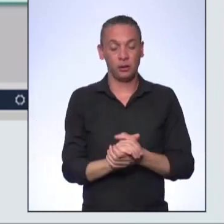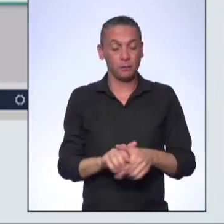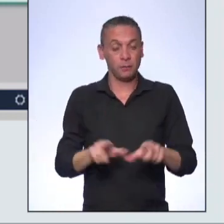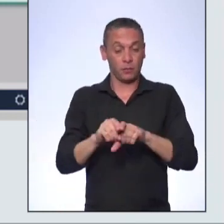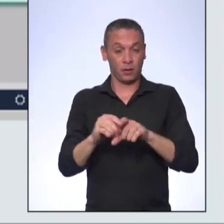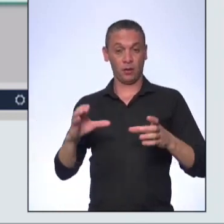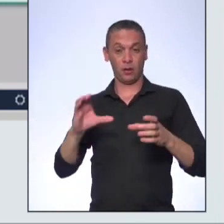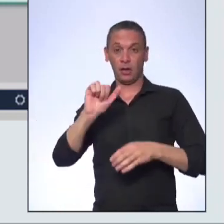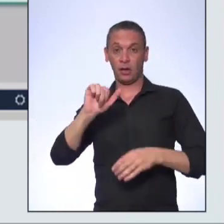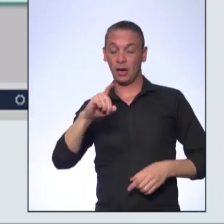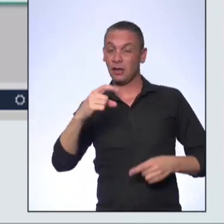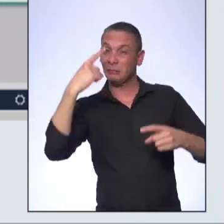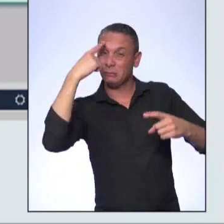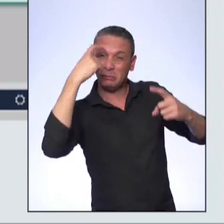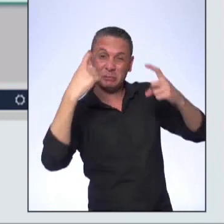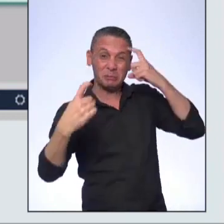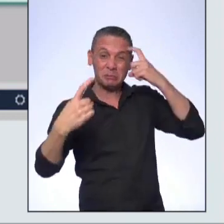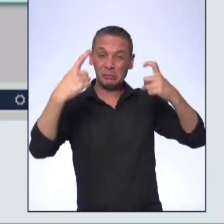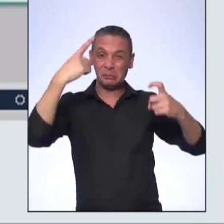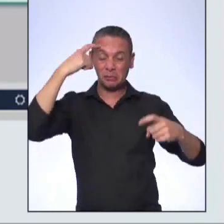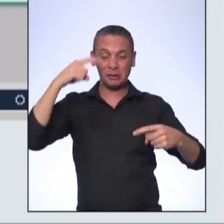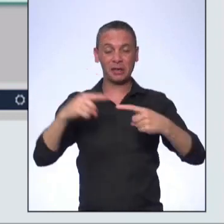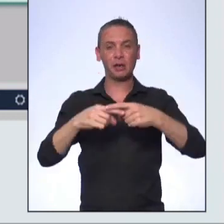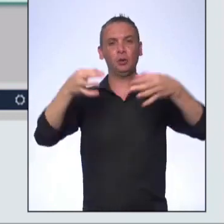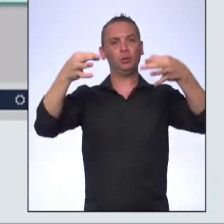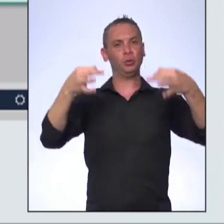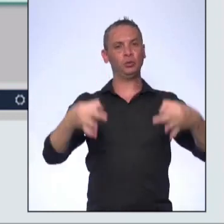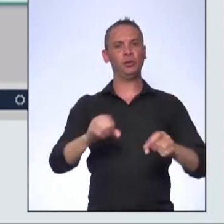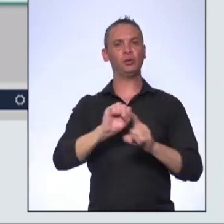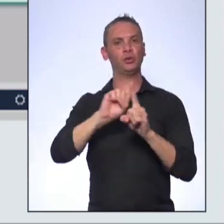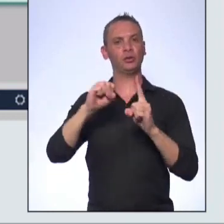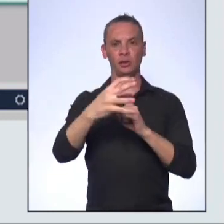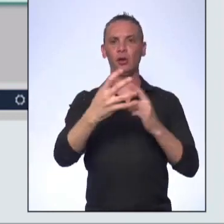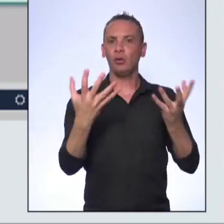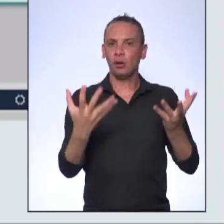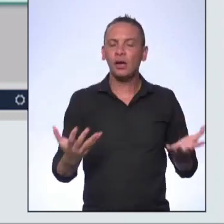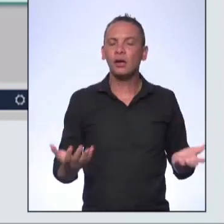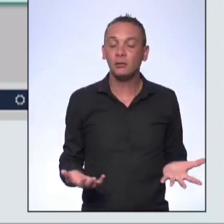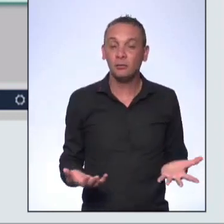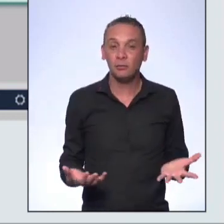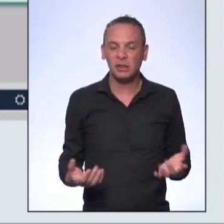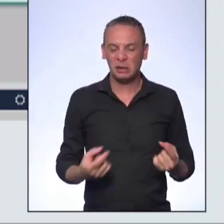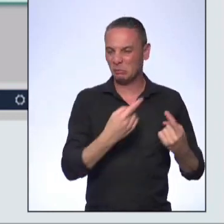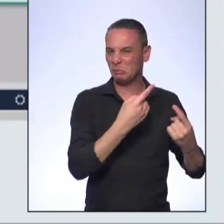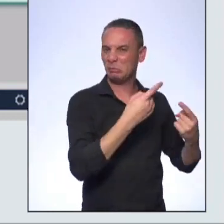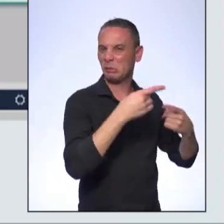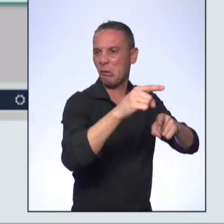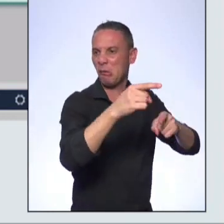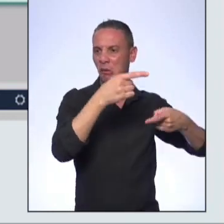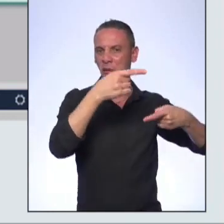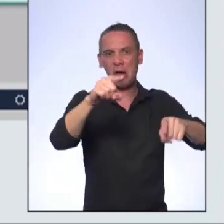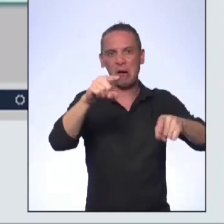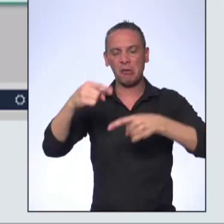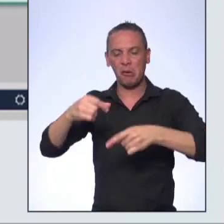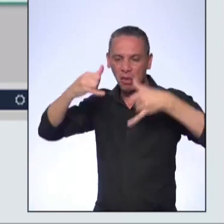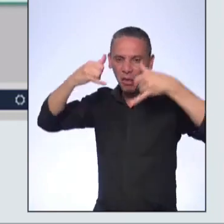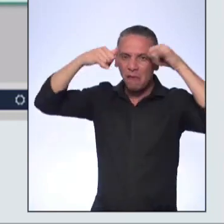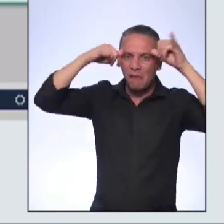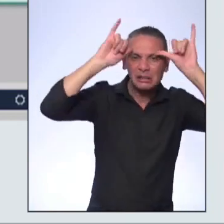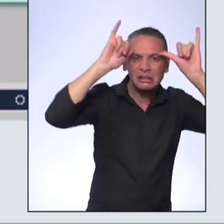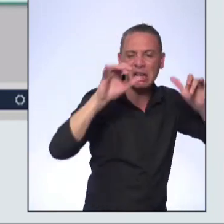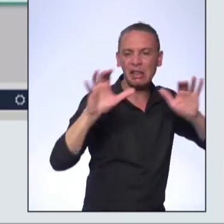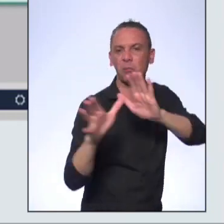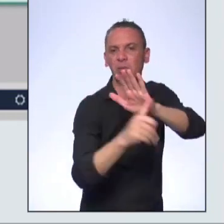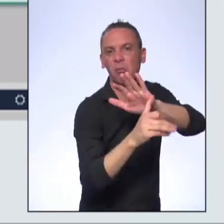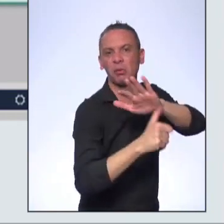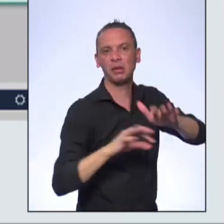utilizaram a violência como instrumento de justiça social. Eles atacavam e saqueavam fazendas dos coronéis, assim